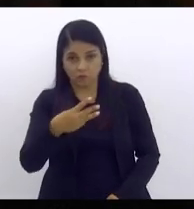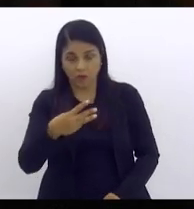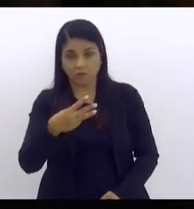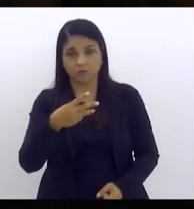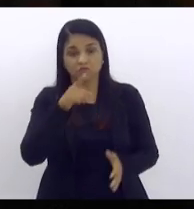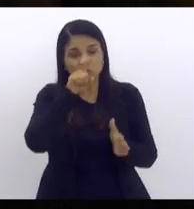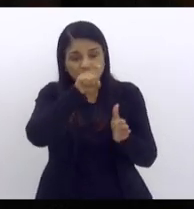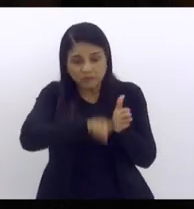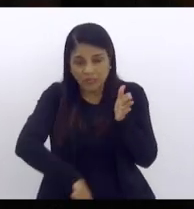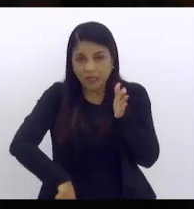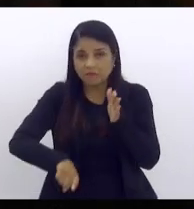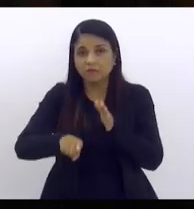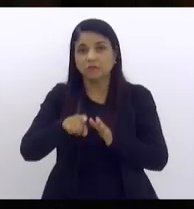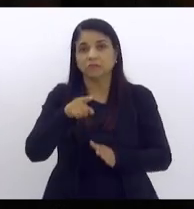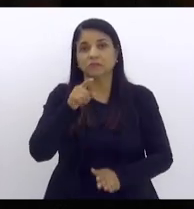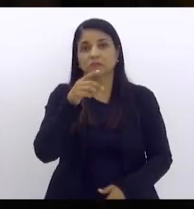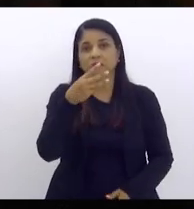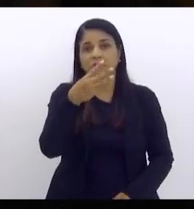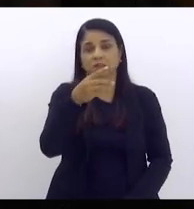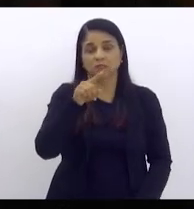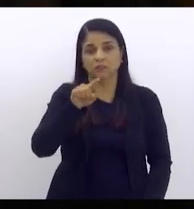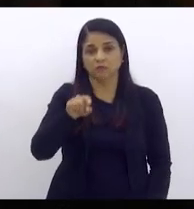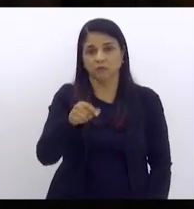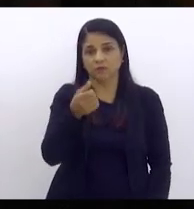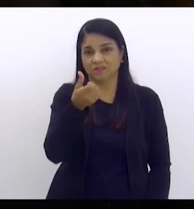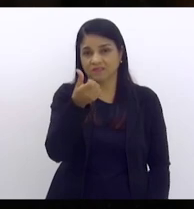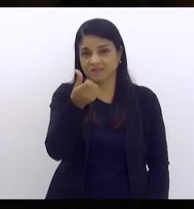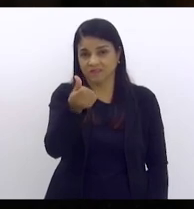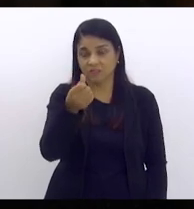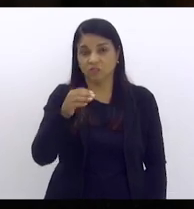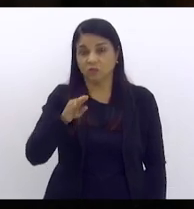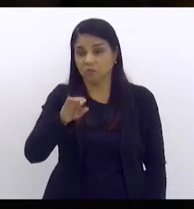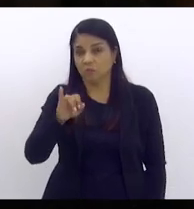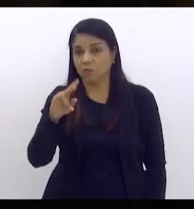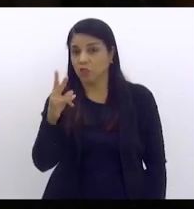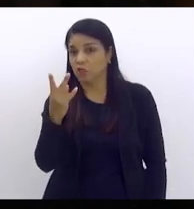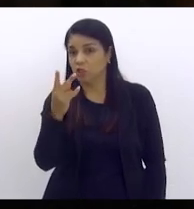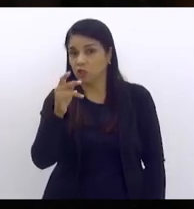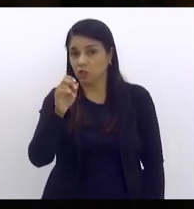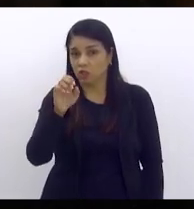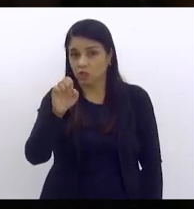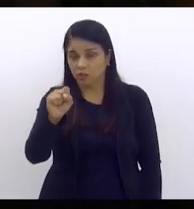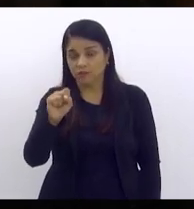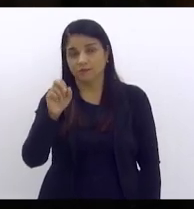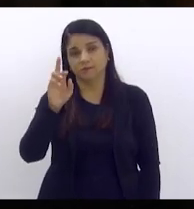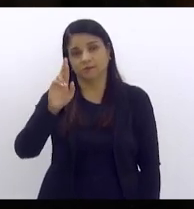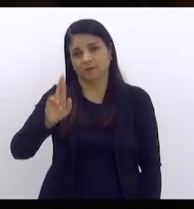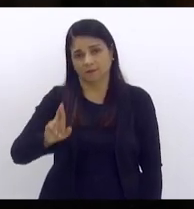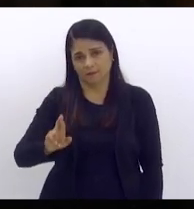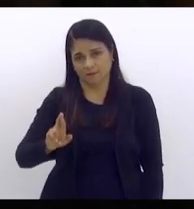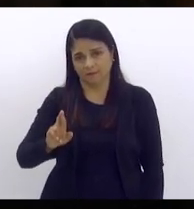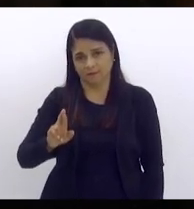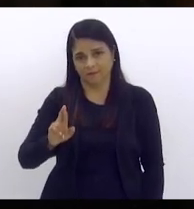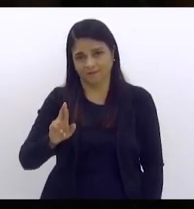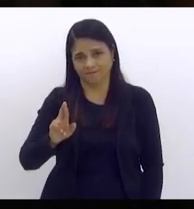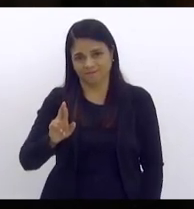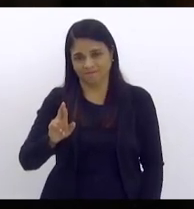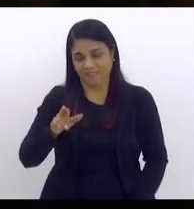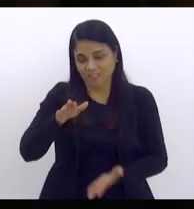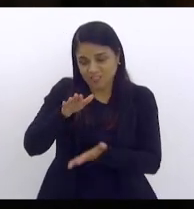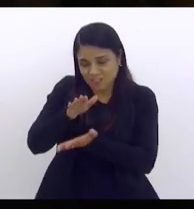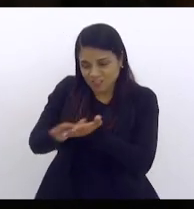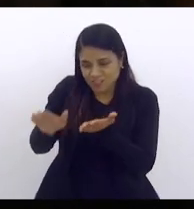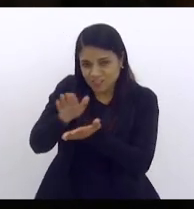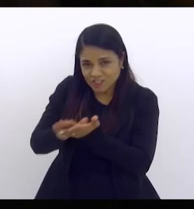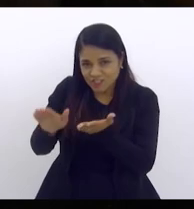orçamentário de 3,6 bilhões de reais, isto é, despesas maiores que as receitas